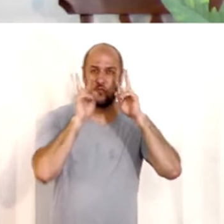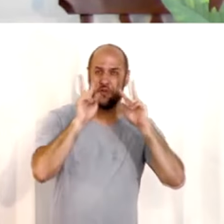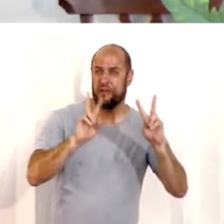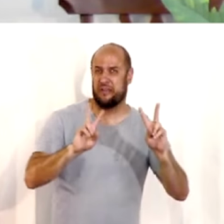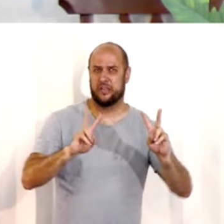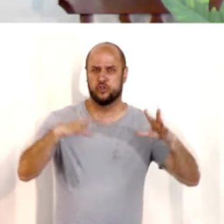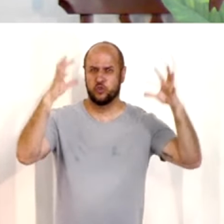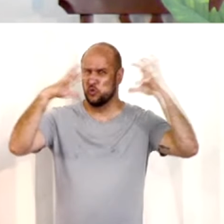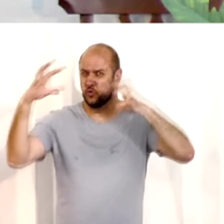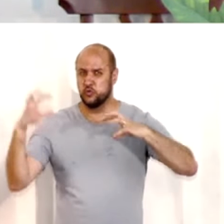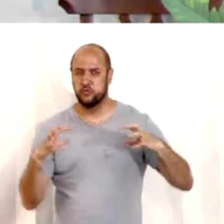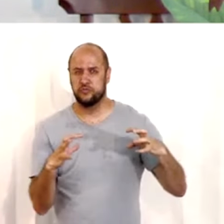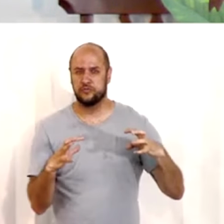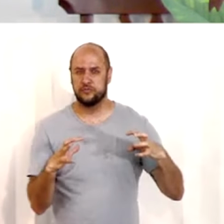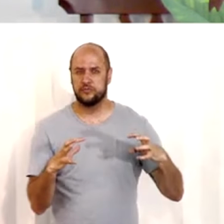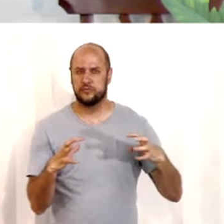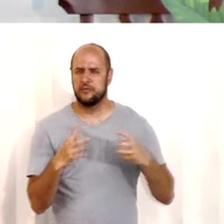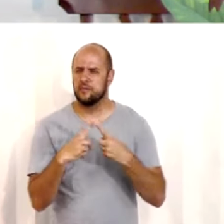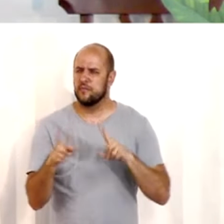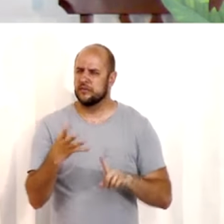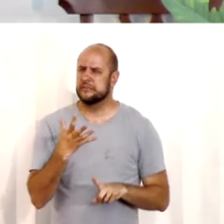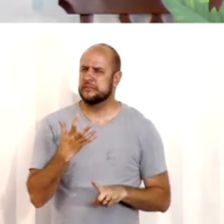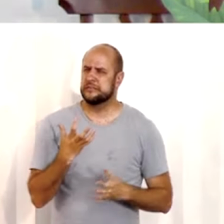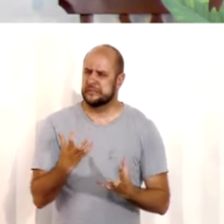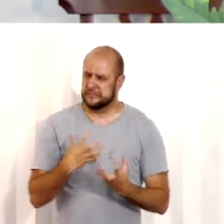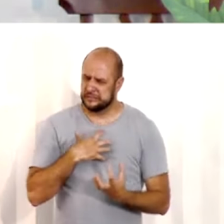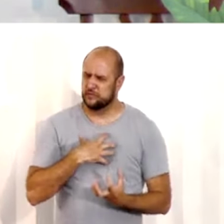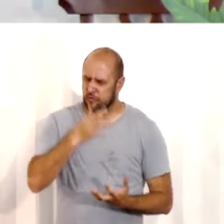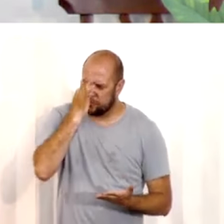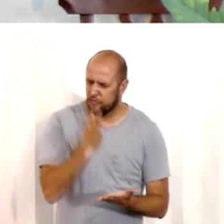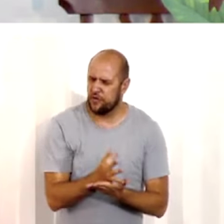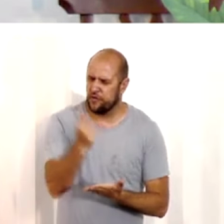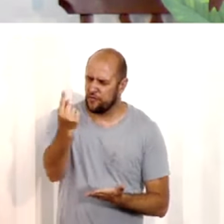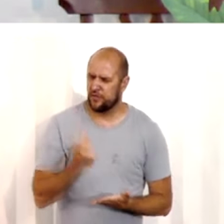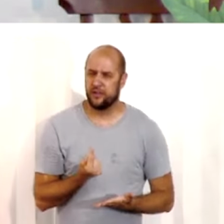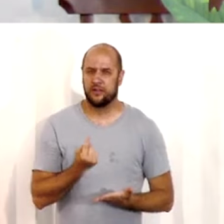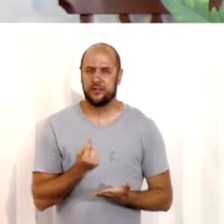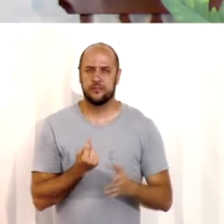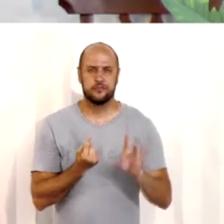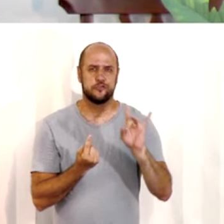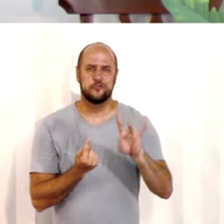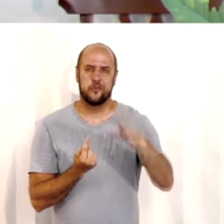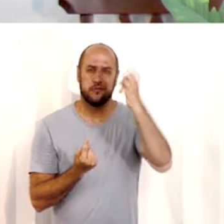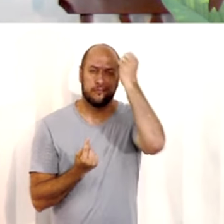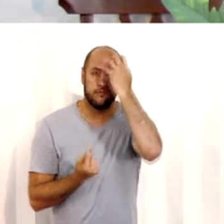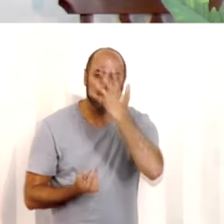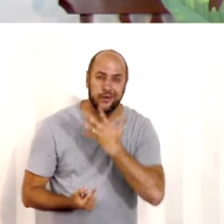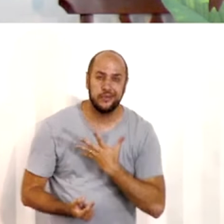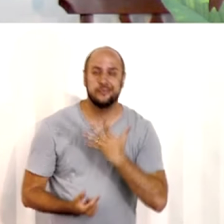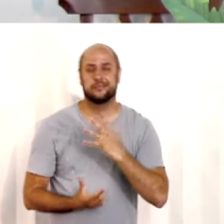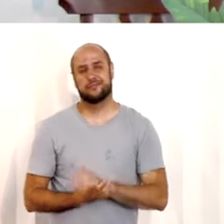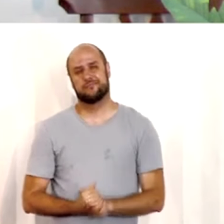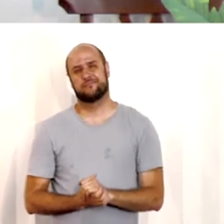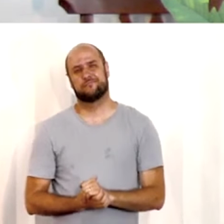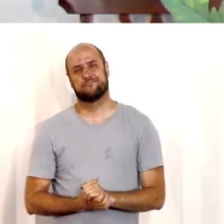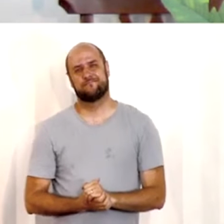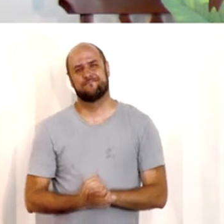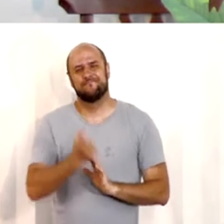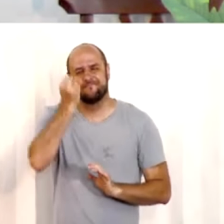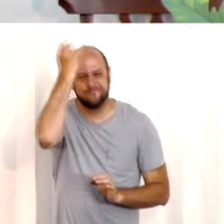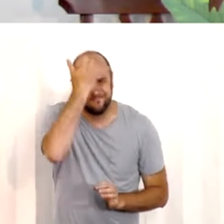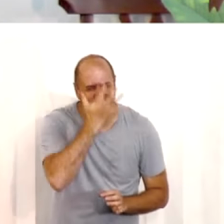lugares, mas você veio? O que é que te trouxe aqui? Se não foi a graça, o que teria sido? Por que é que o